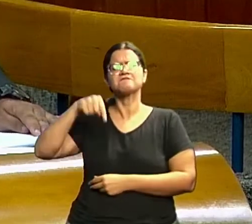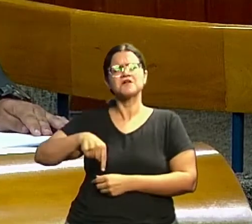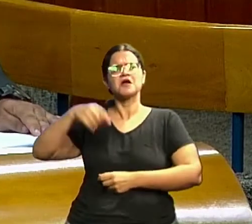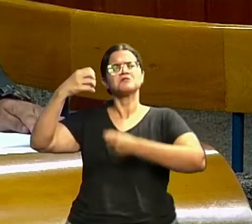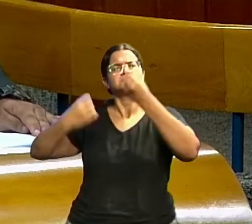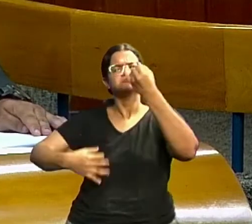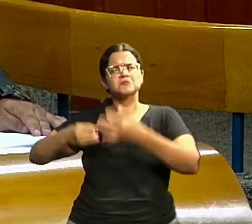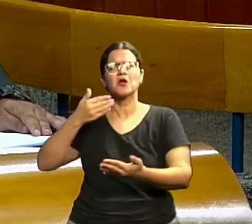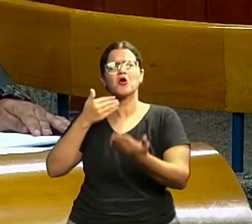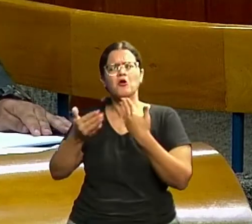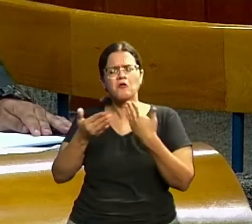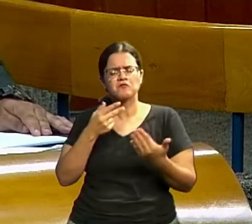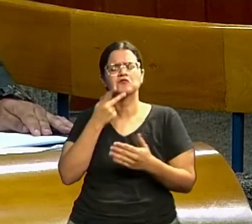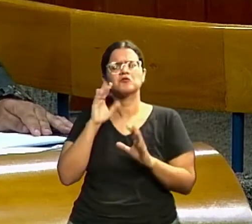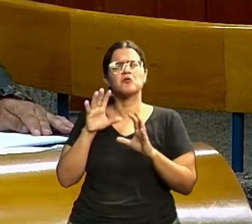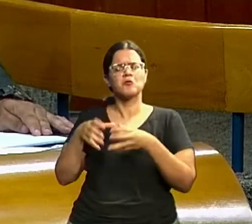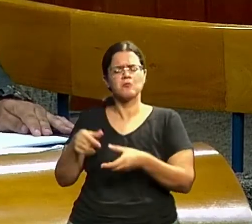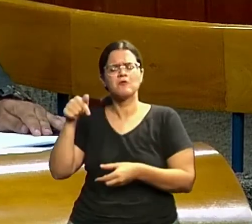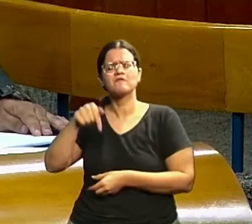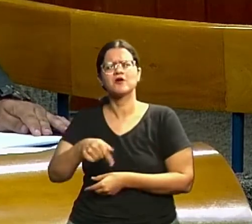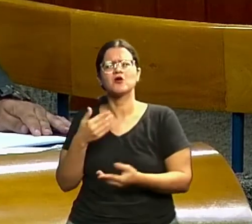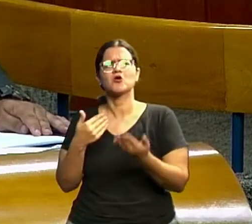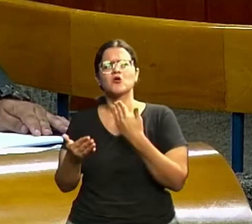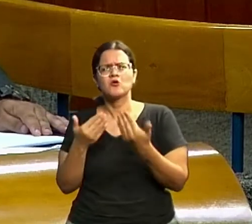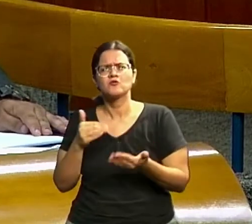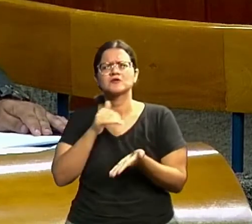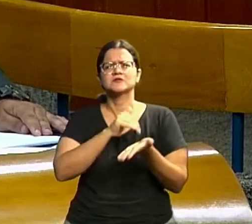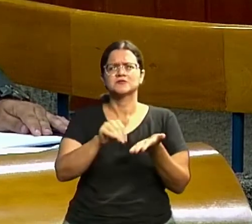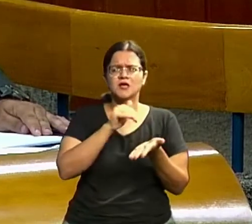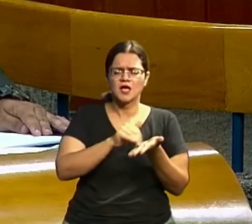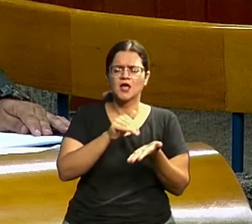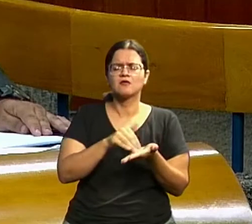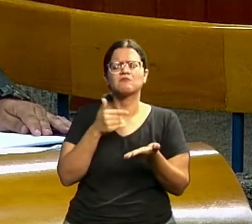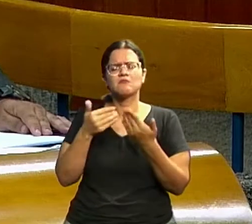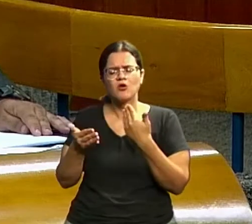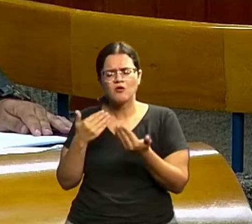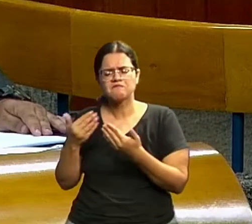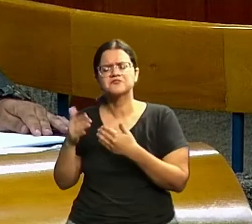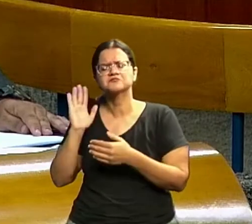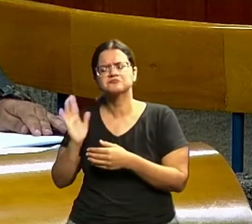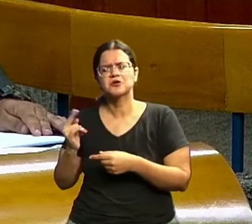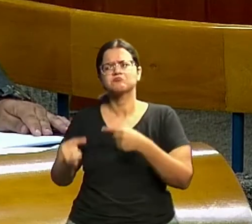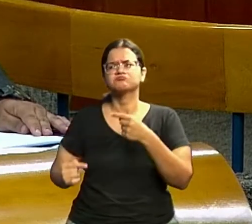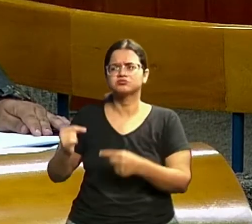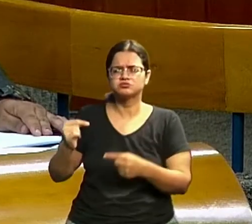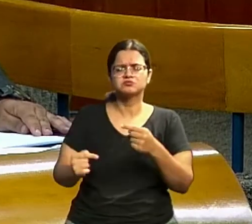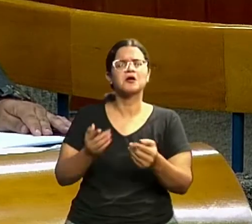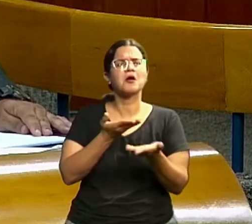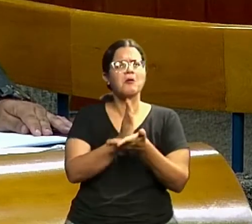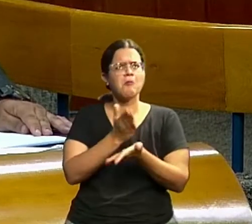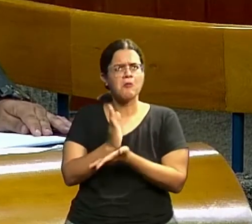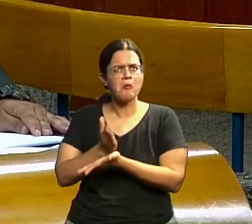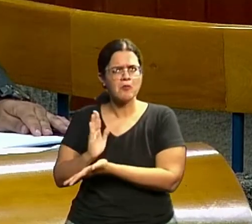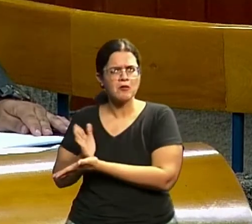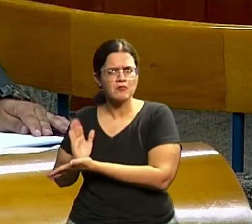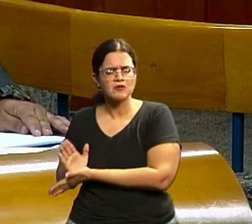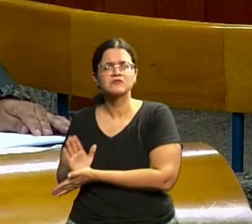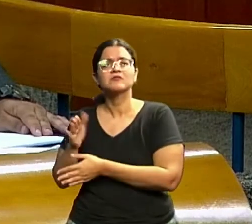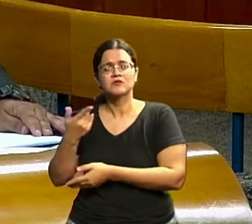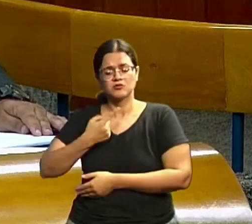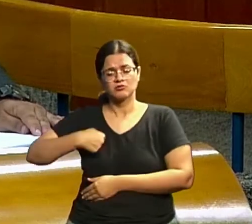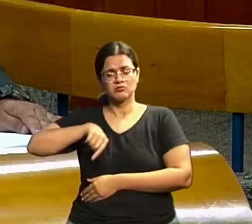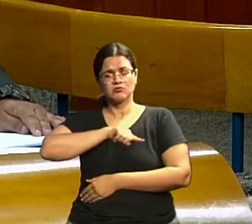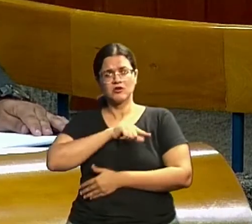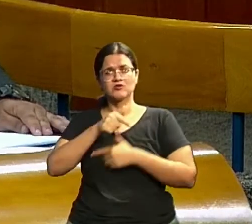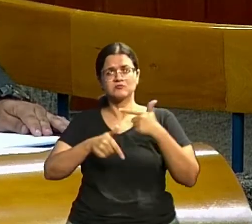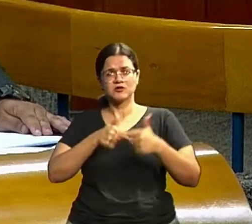conversou conosco, trouxe uma equipe aqui da Secretaria Extraordinária para poder fazer essa questão, foram aprovadas e nós,